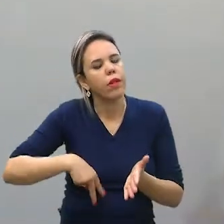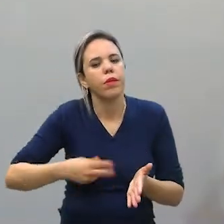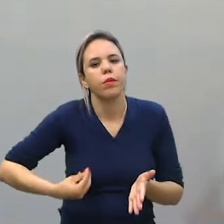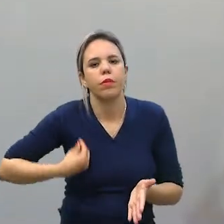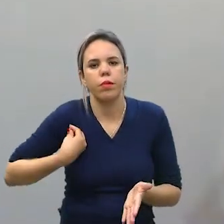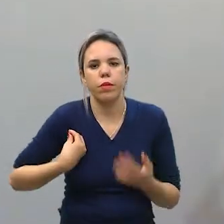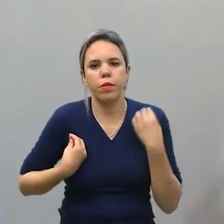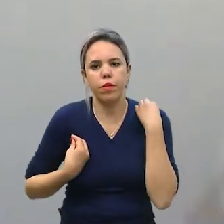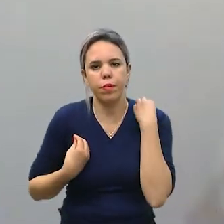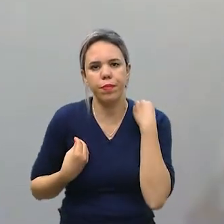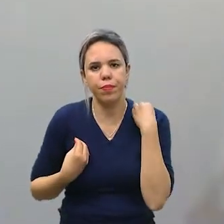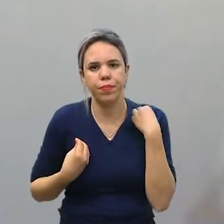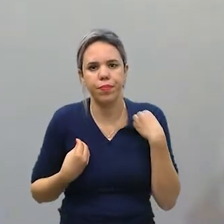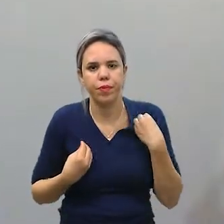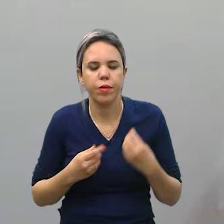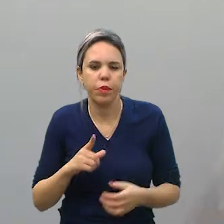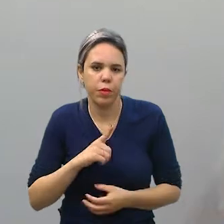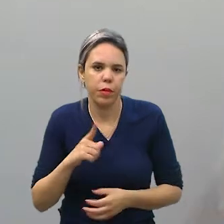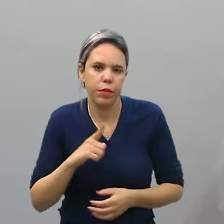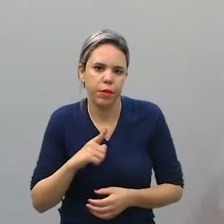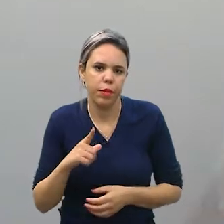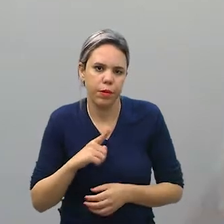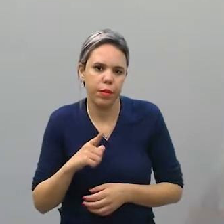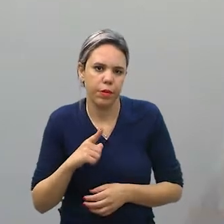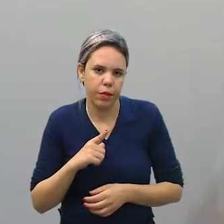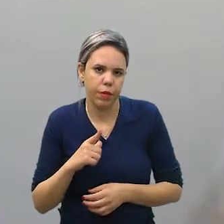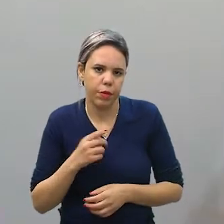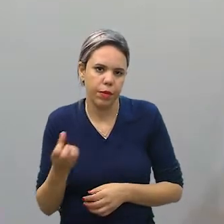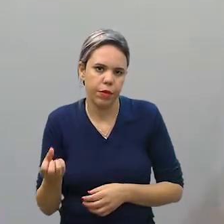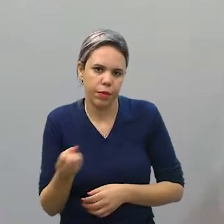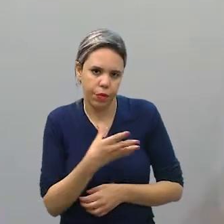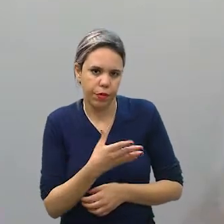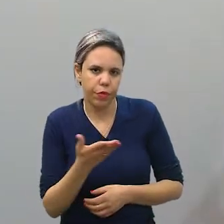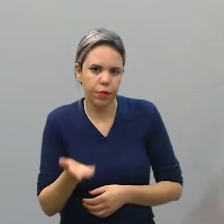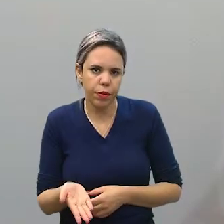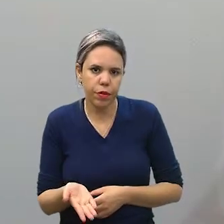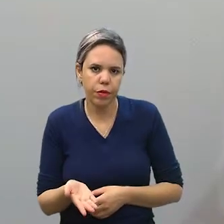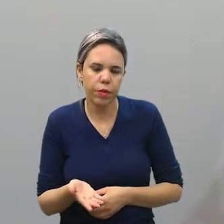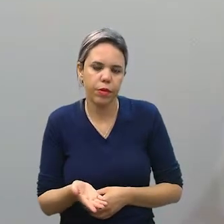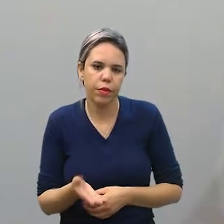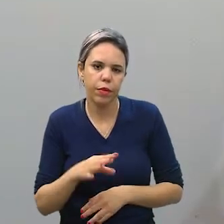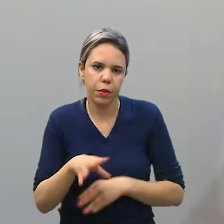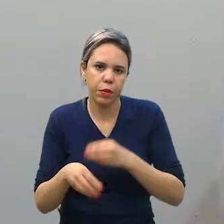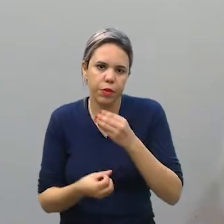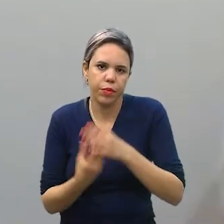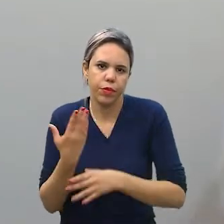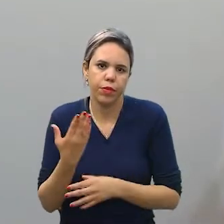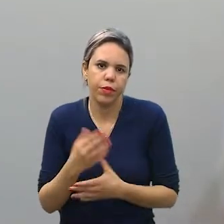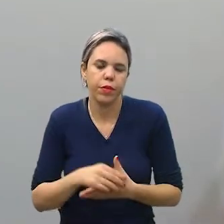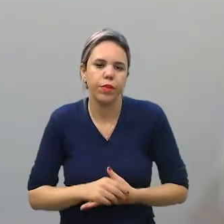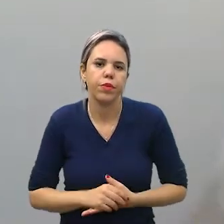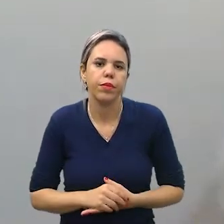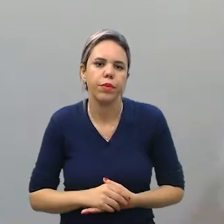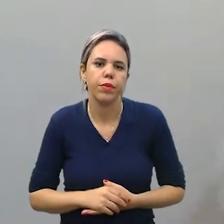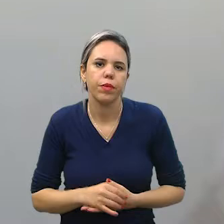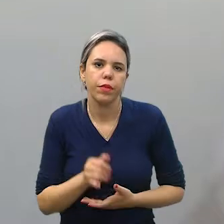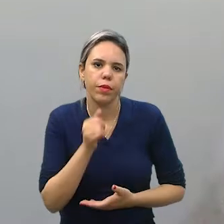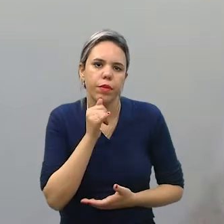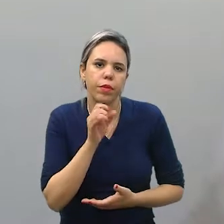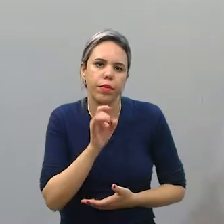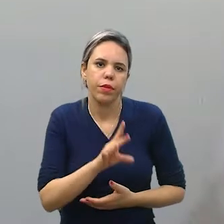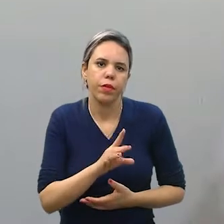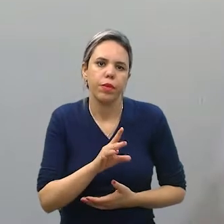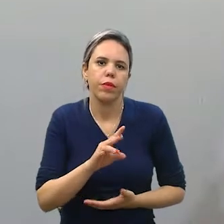no vestibular, tem edições mais novas que, com uma atualização vamos dizer, não